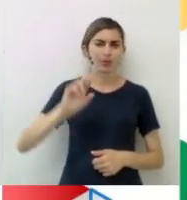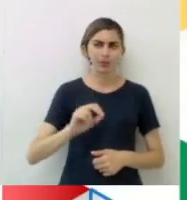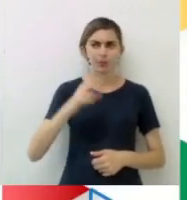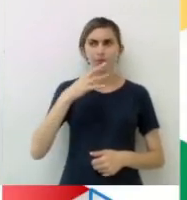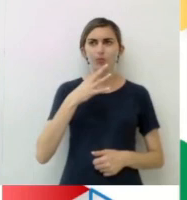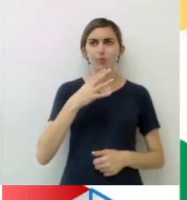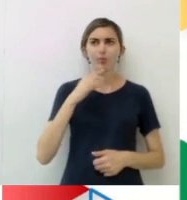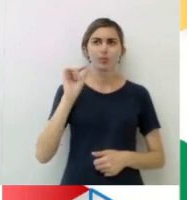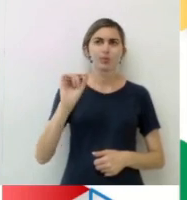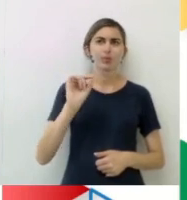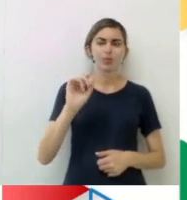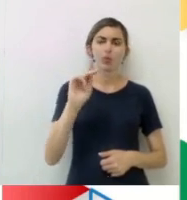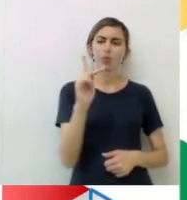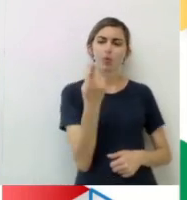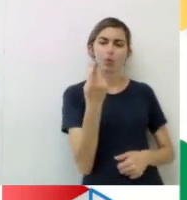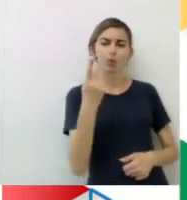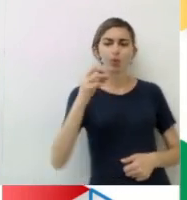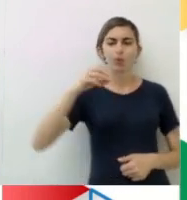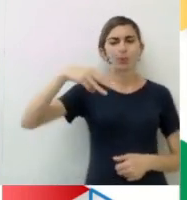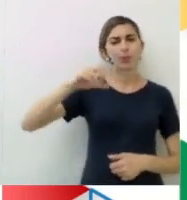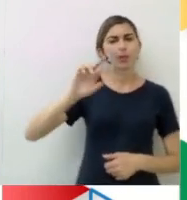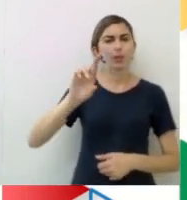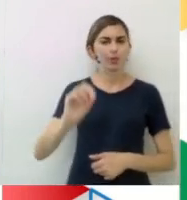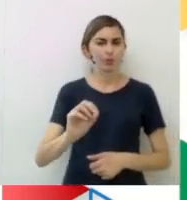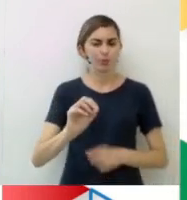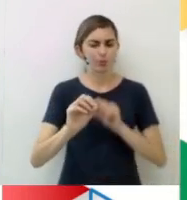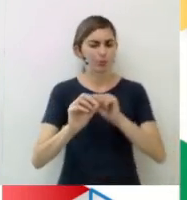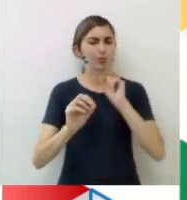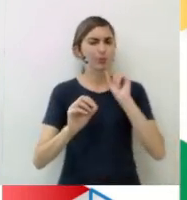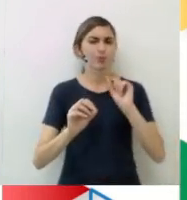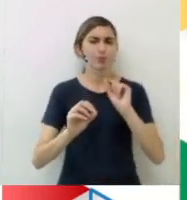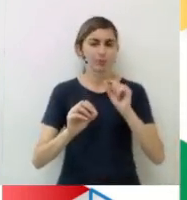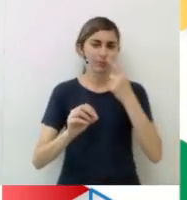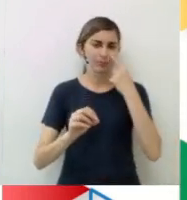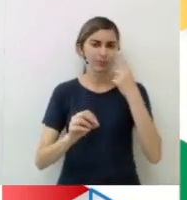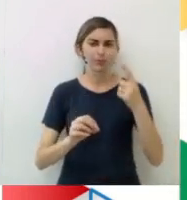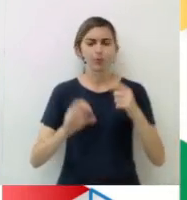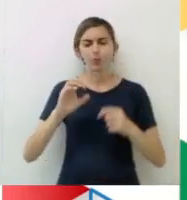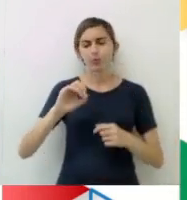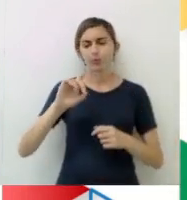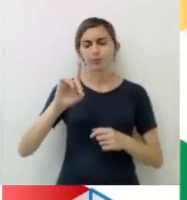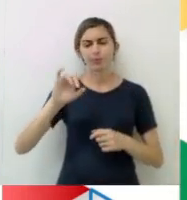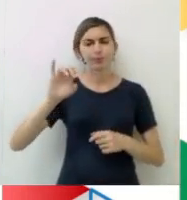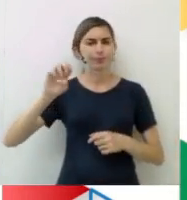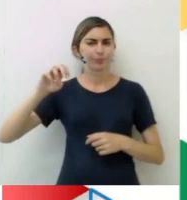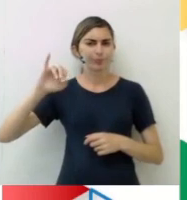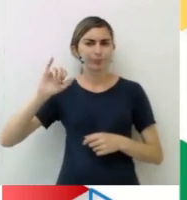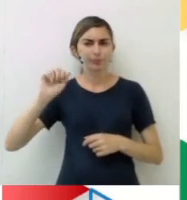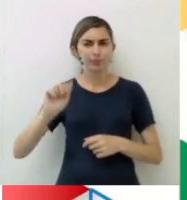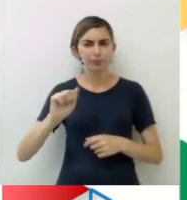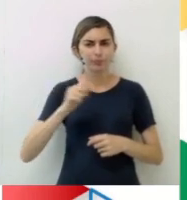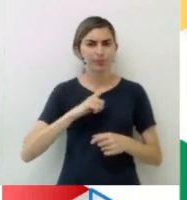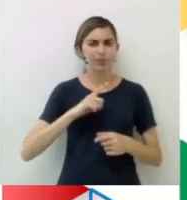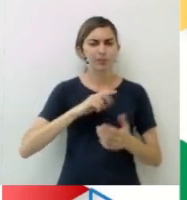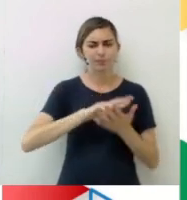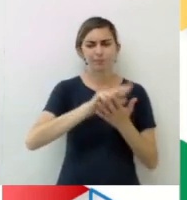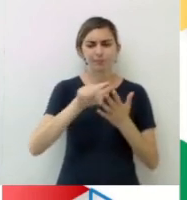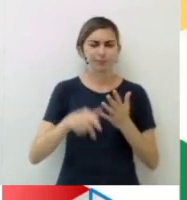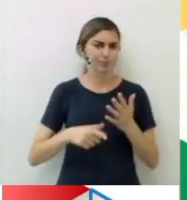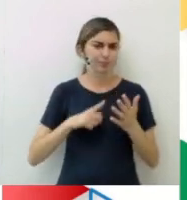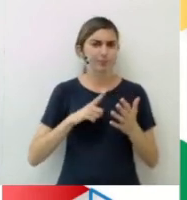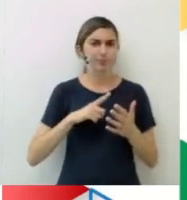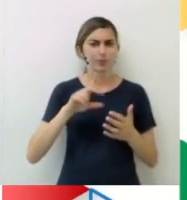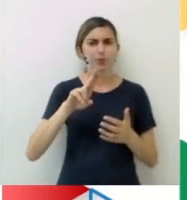conhecer já já quem é Homero. E lembrar que eu tenho a Ilíada e eu tenho a Odisseia. E em português nós temos Os Lusíadas,